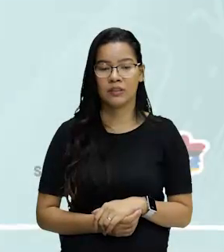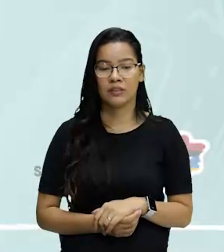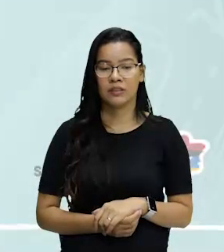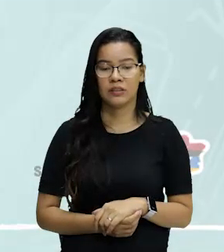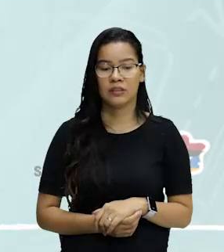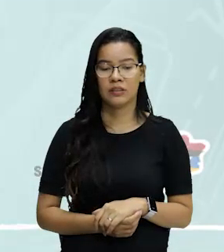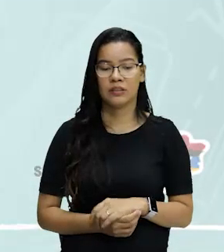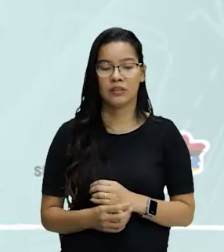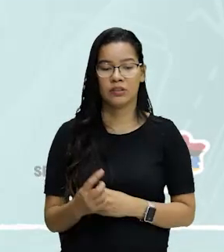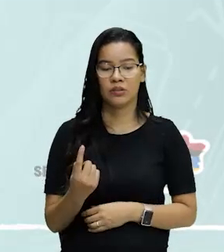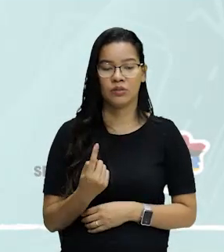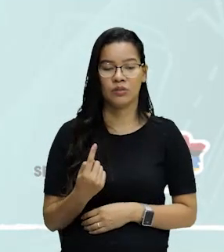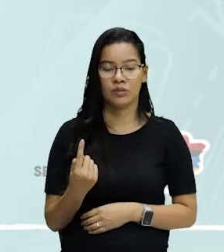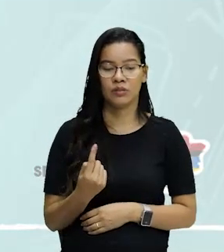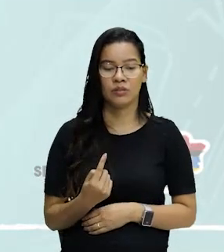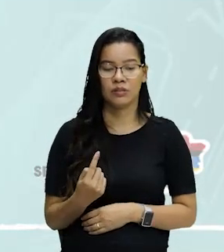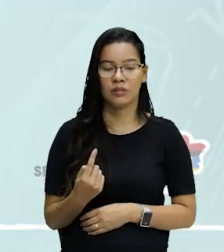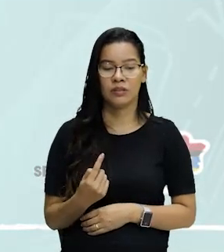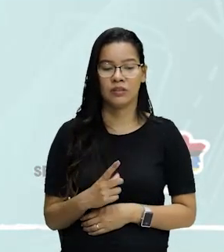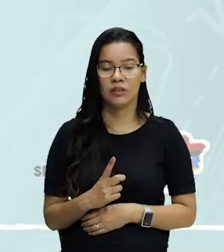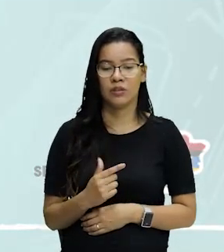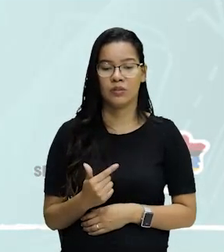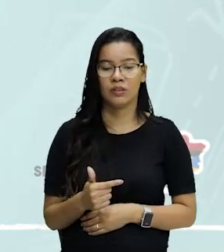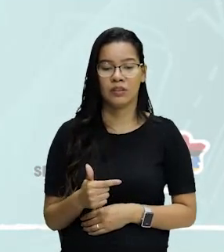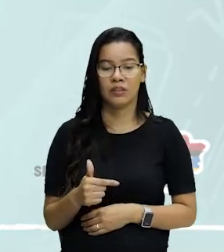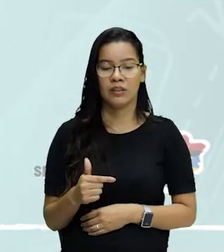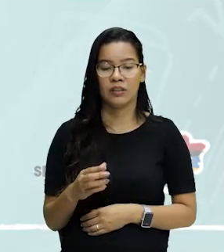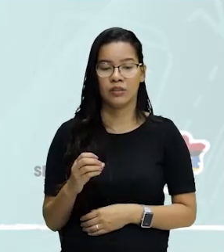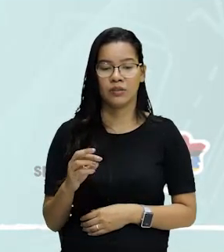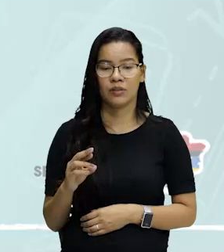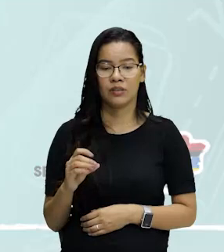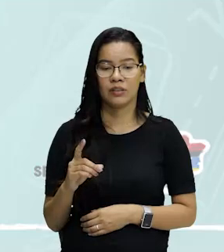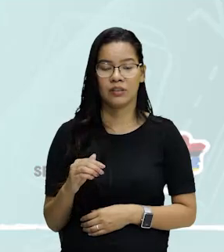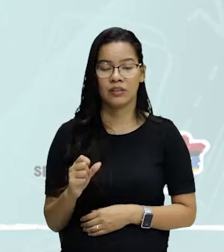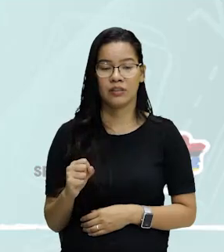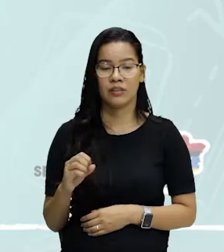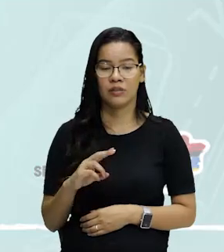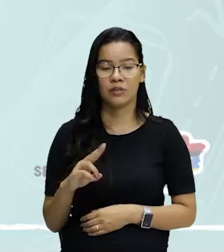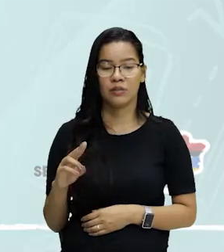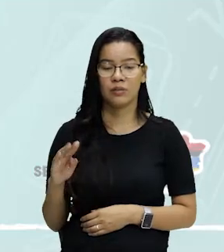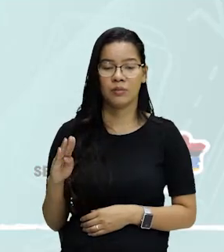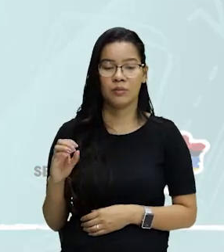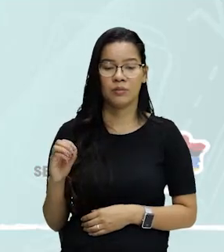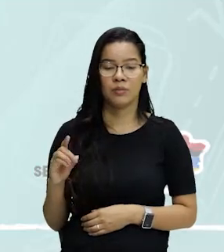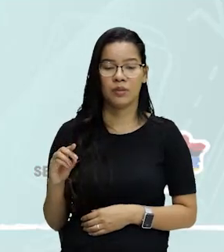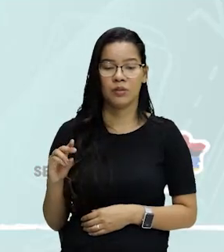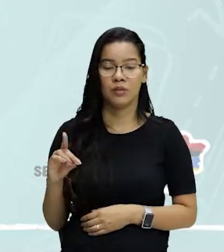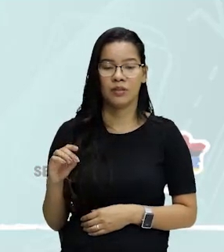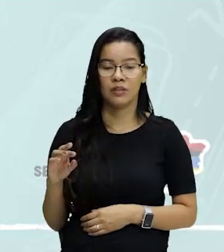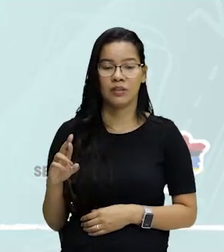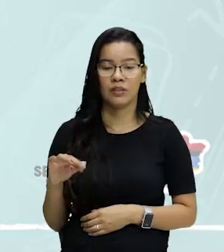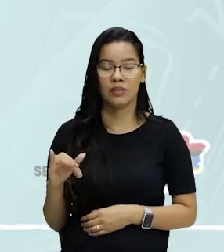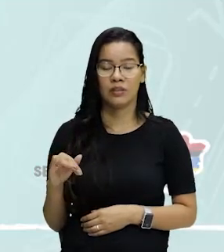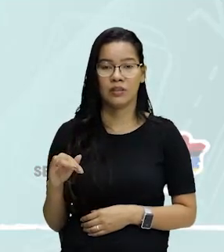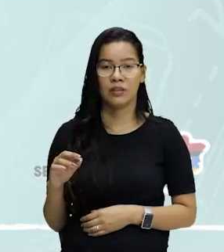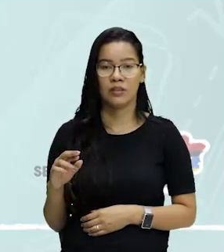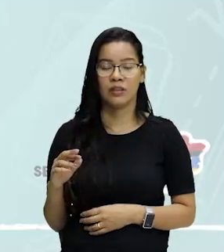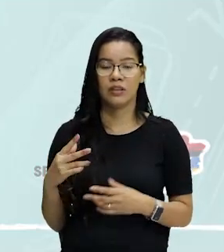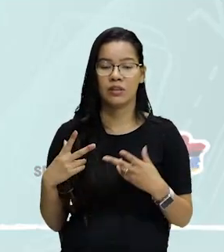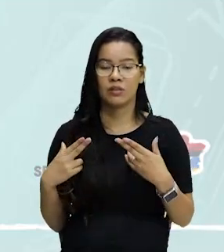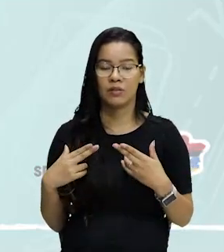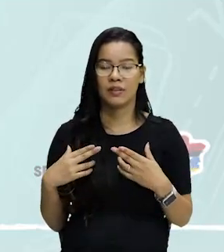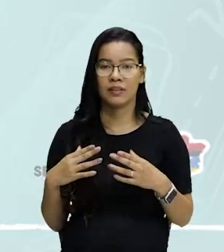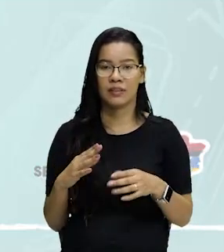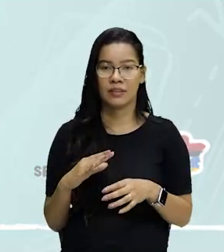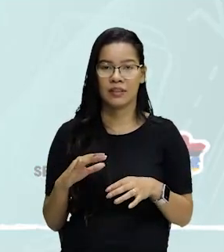Escalada solo, sem cordas. Baldre é o mesmo que aquela cadeirinha, tá? Que eu mostrei no equipamento de segurança para